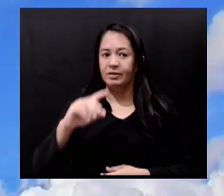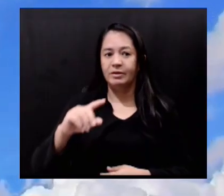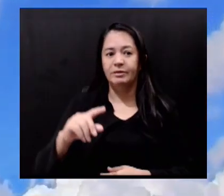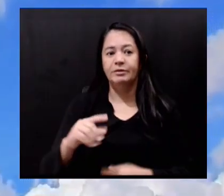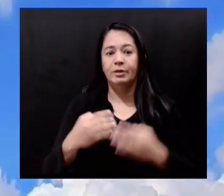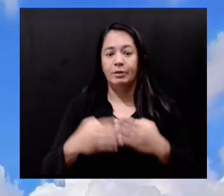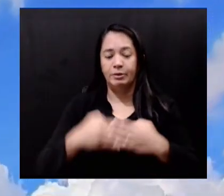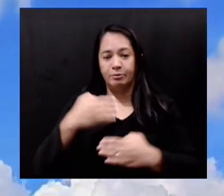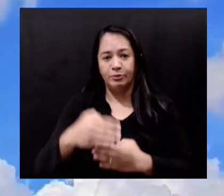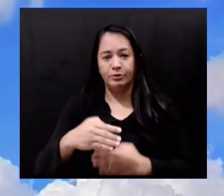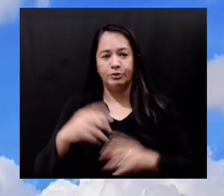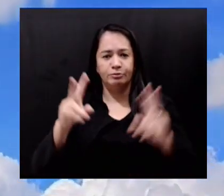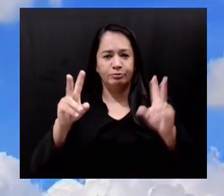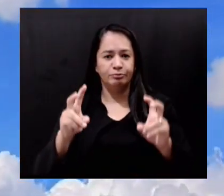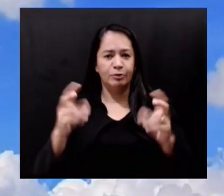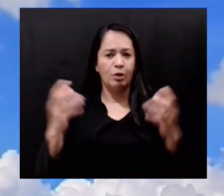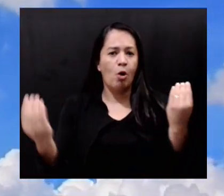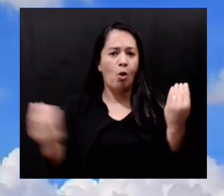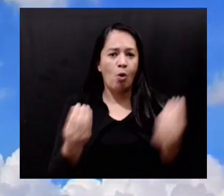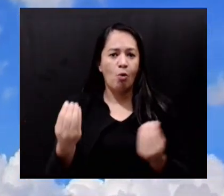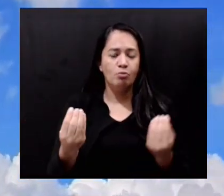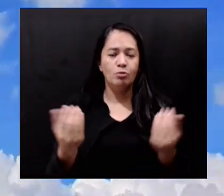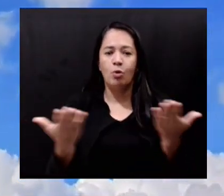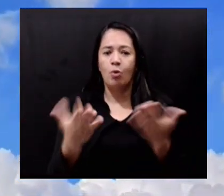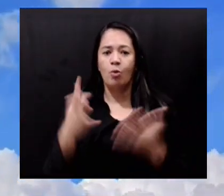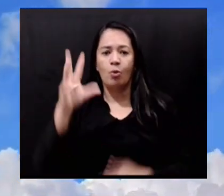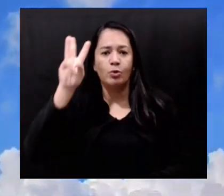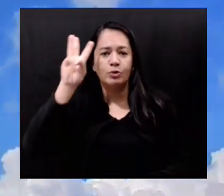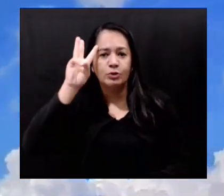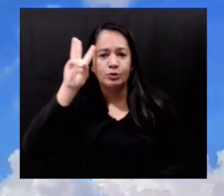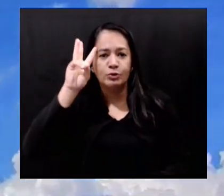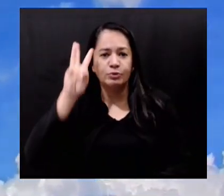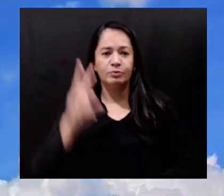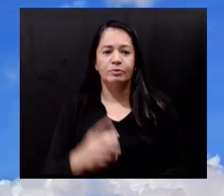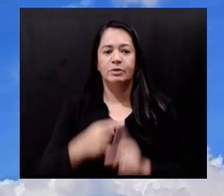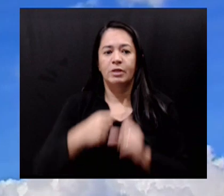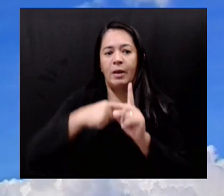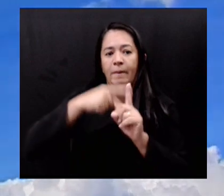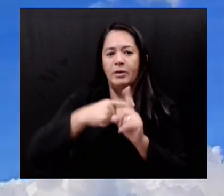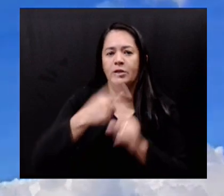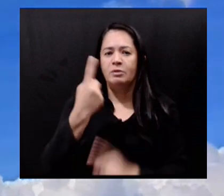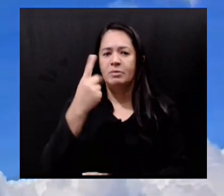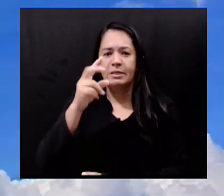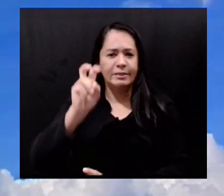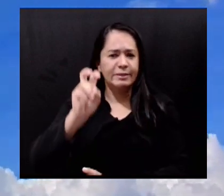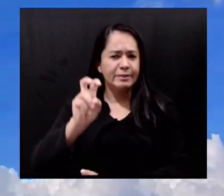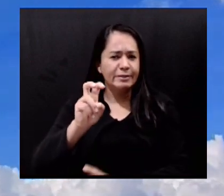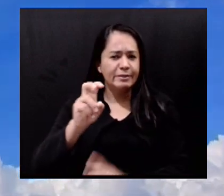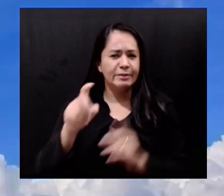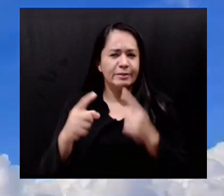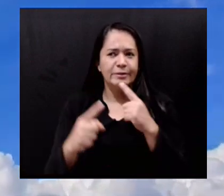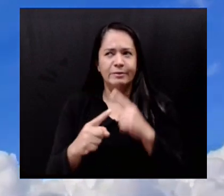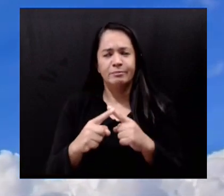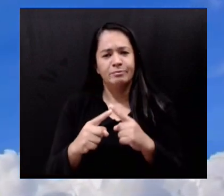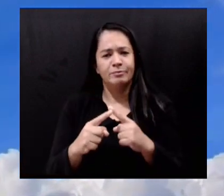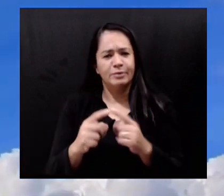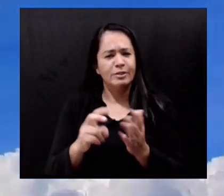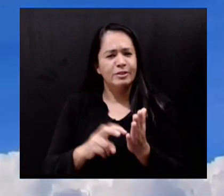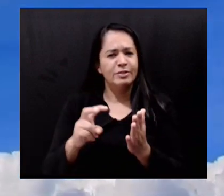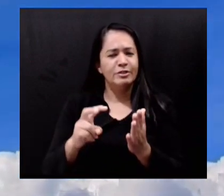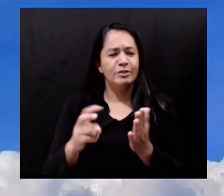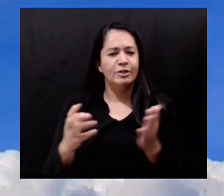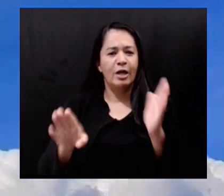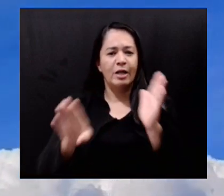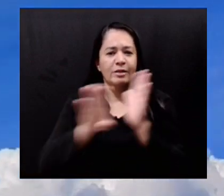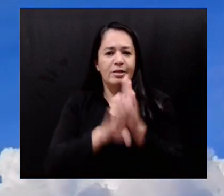que fica esta terça-feira aqui na cidade de Campinas? Mínima 15, bem cedinho isso, né? Porque agora já deu uma esquentadinha. Máxima 28. A previsão